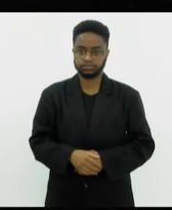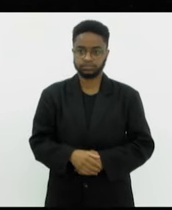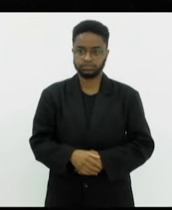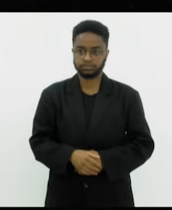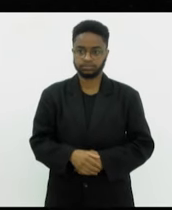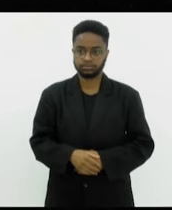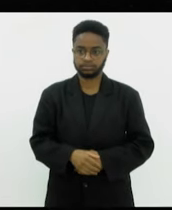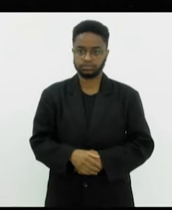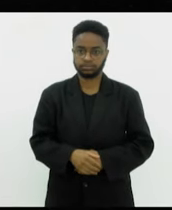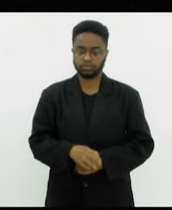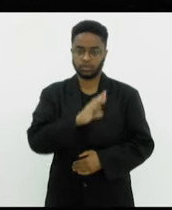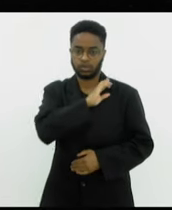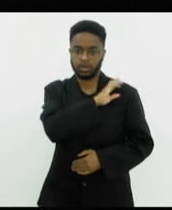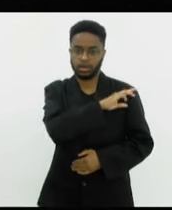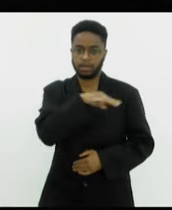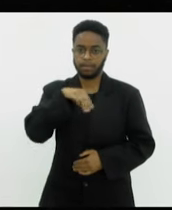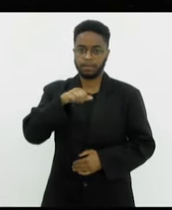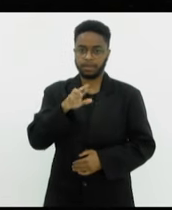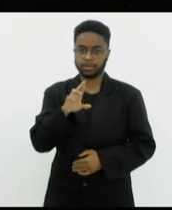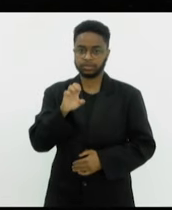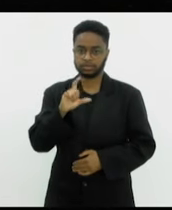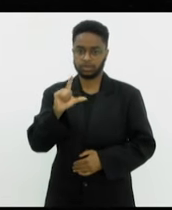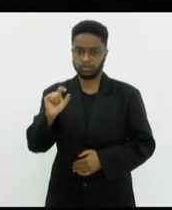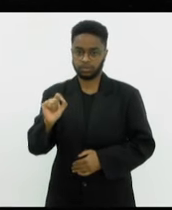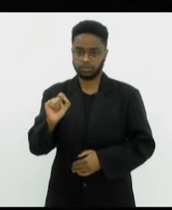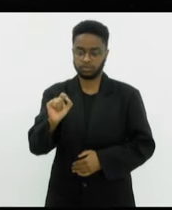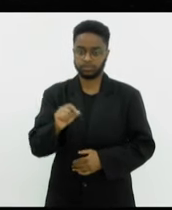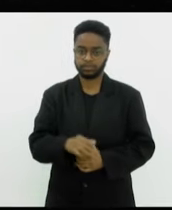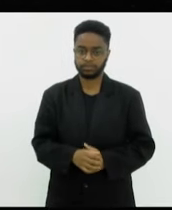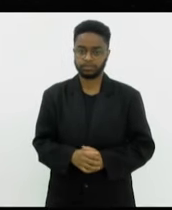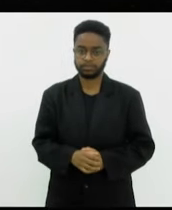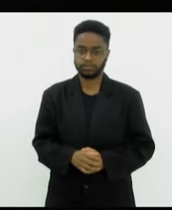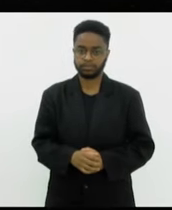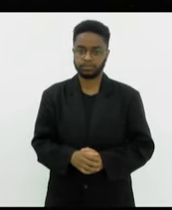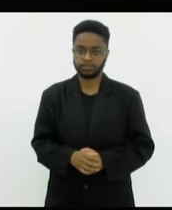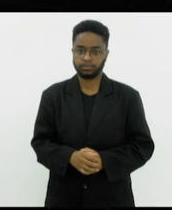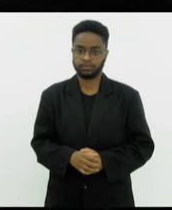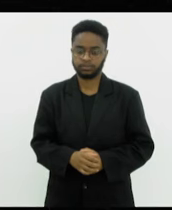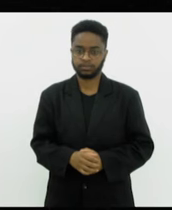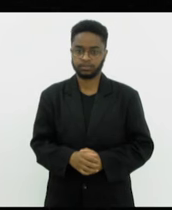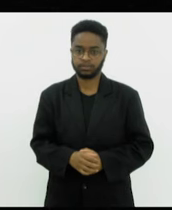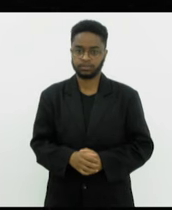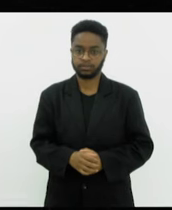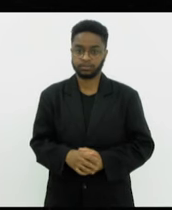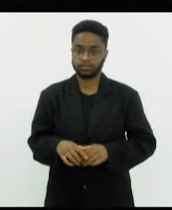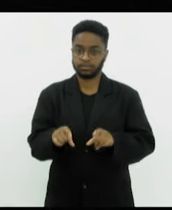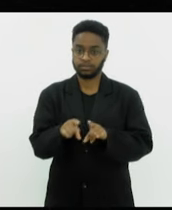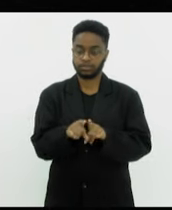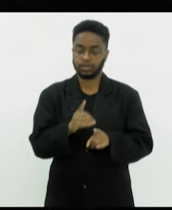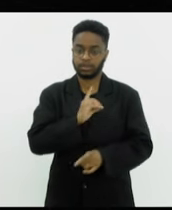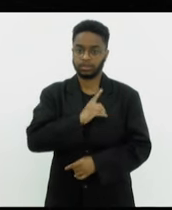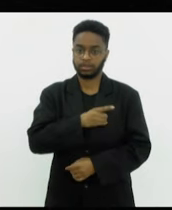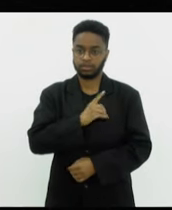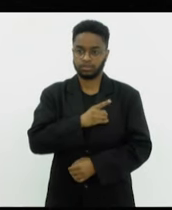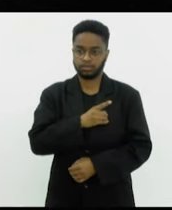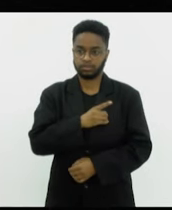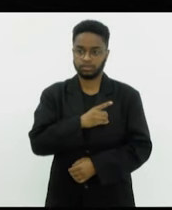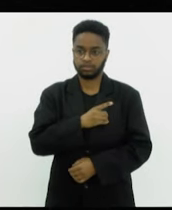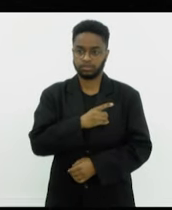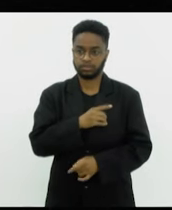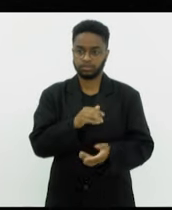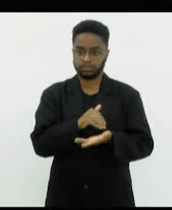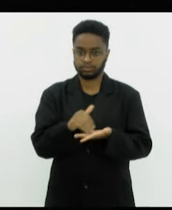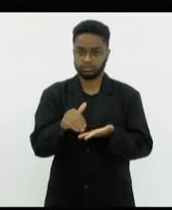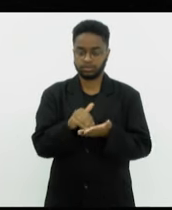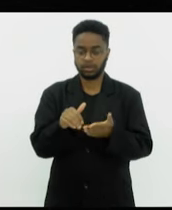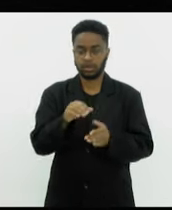senhor Coronel PM Marcelo de Menezes Nogueira, ao excelentíssimo delegado de polícia, hoje secretário de Estado de Polícia